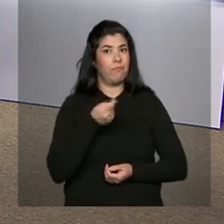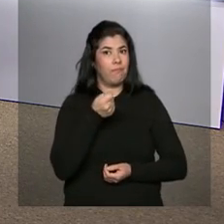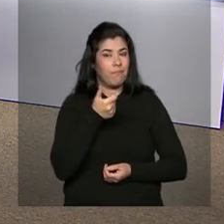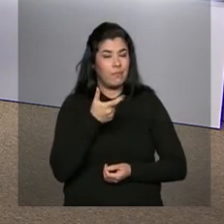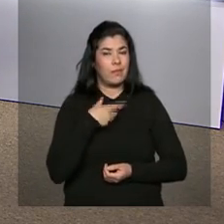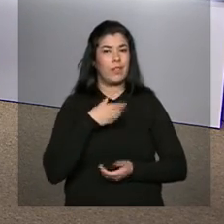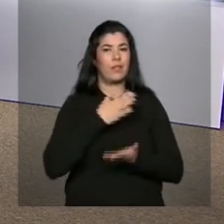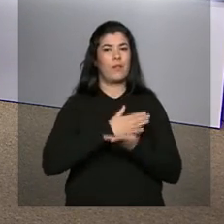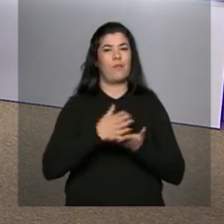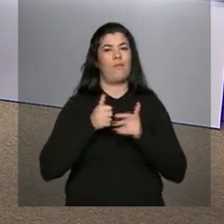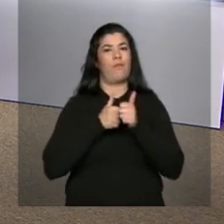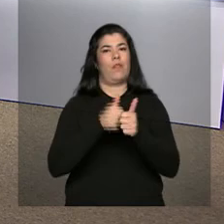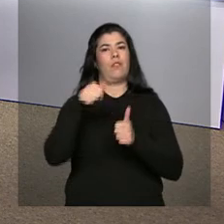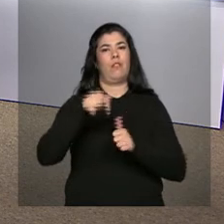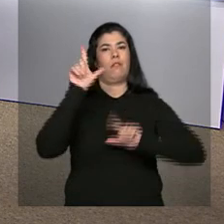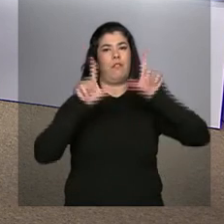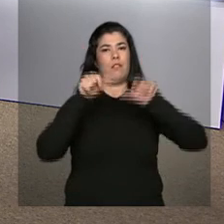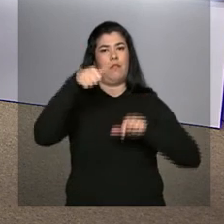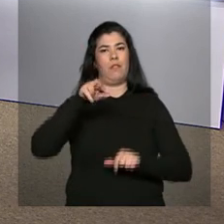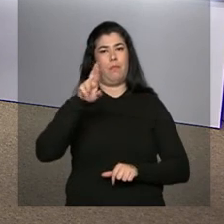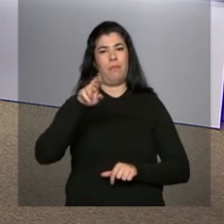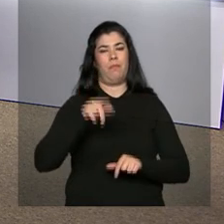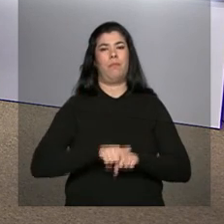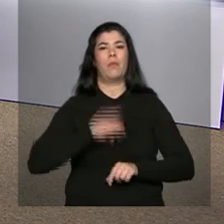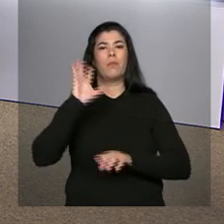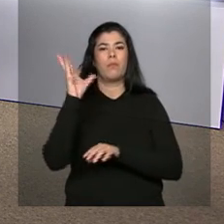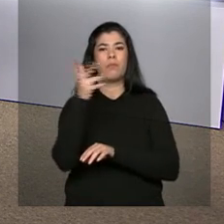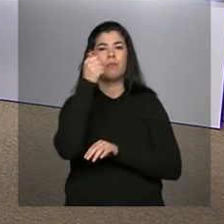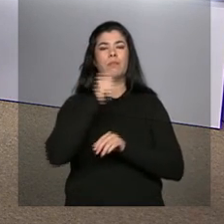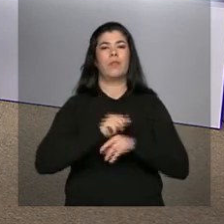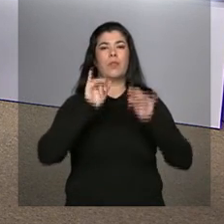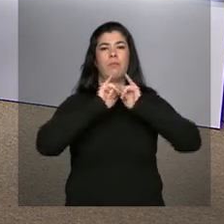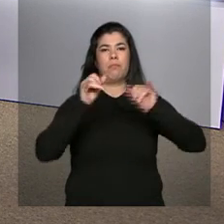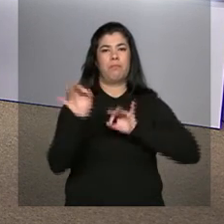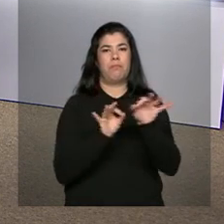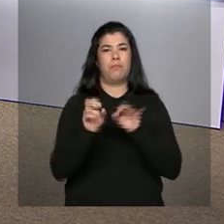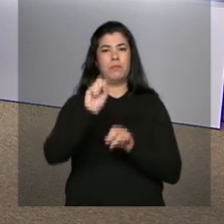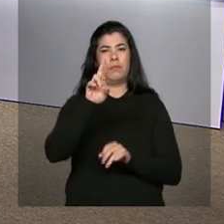vai acompanhar aqui pela NBR a cerimônia de lançamento do Plano Safra da